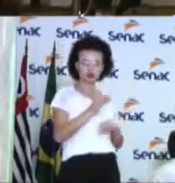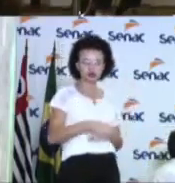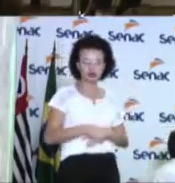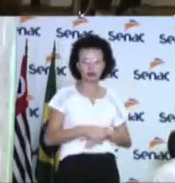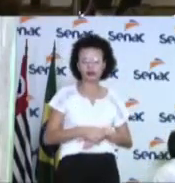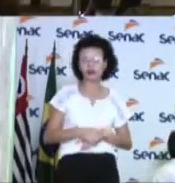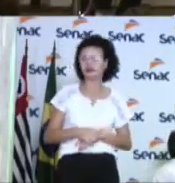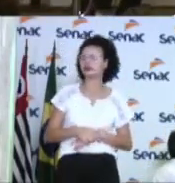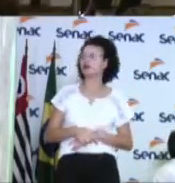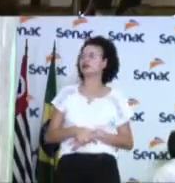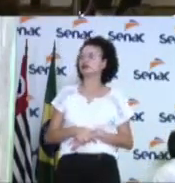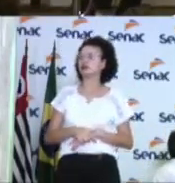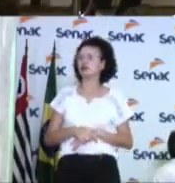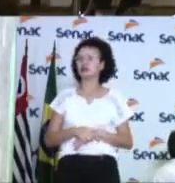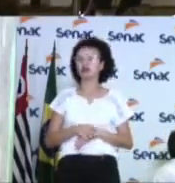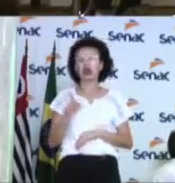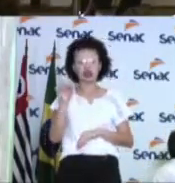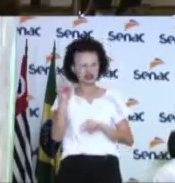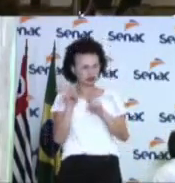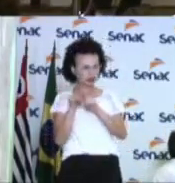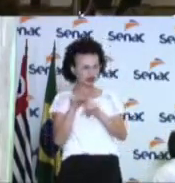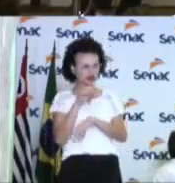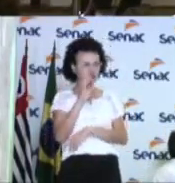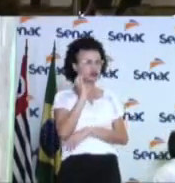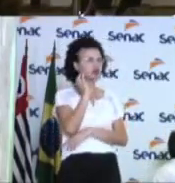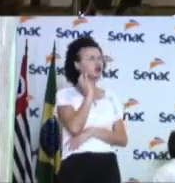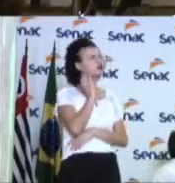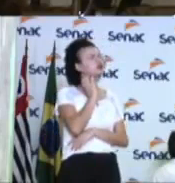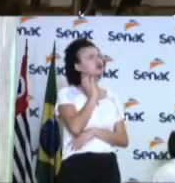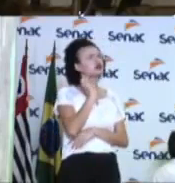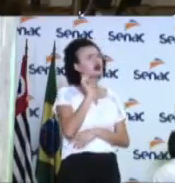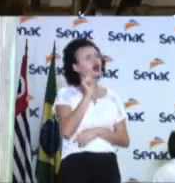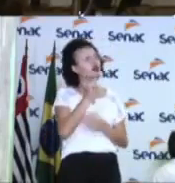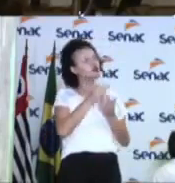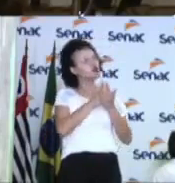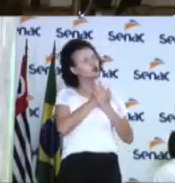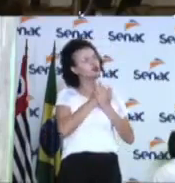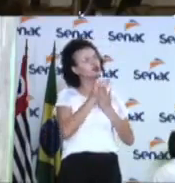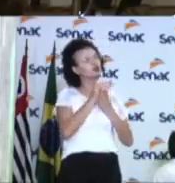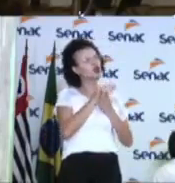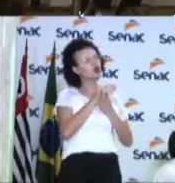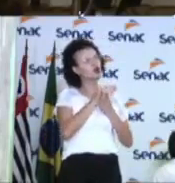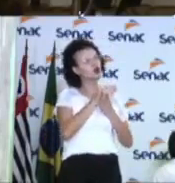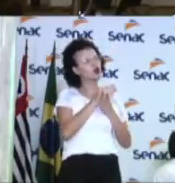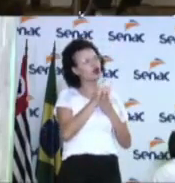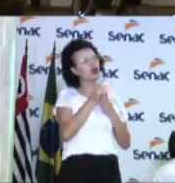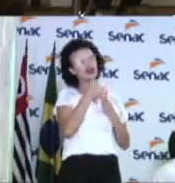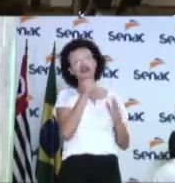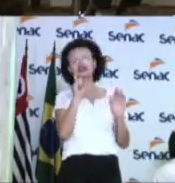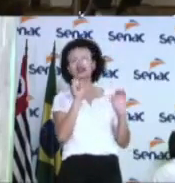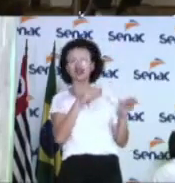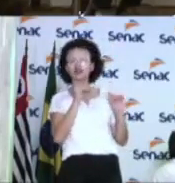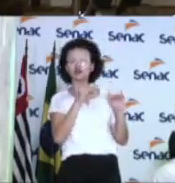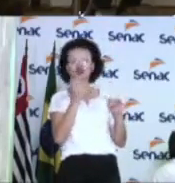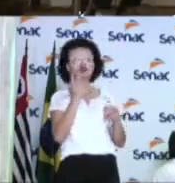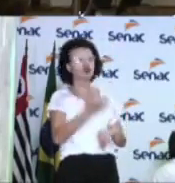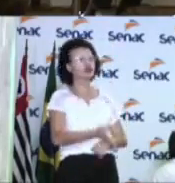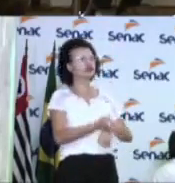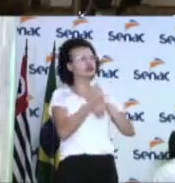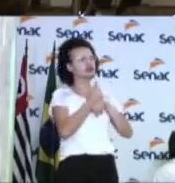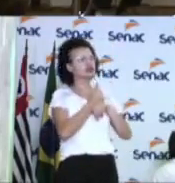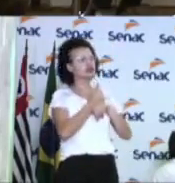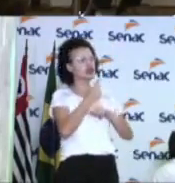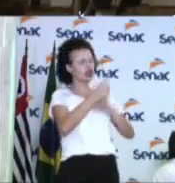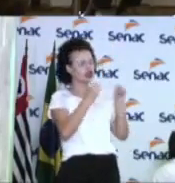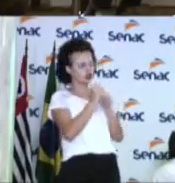também foi... A gente começou em setembro, se não me engano, acho que antes até, né? Do